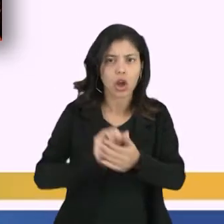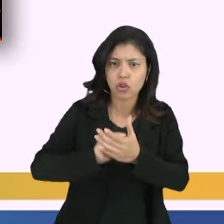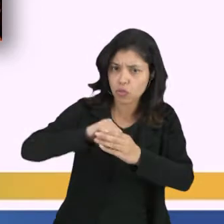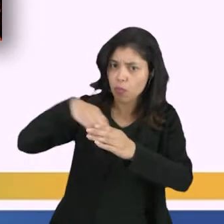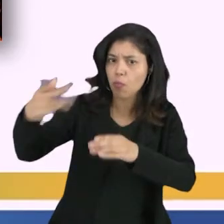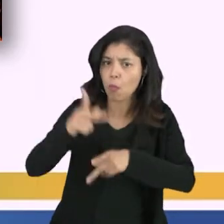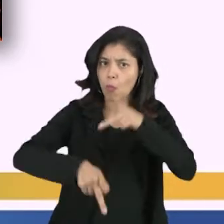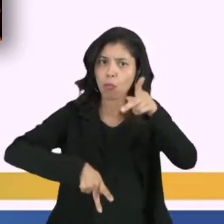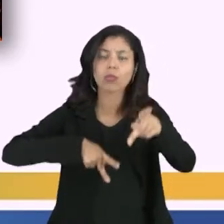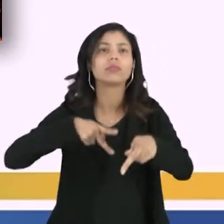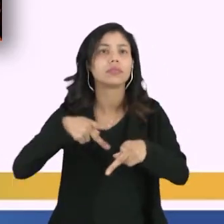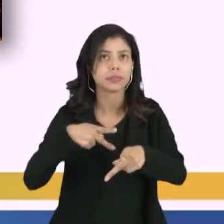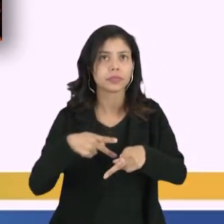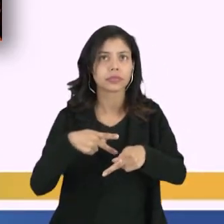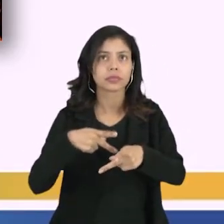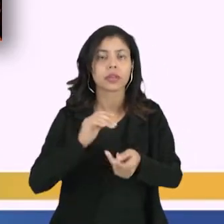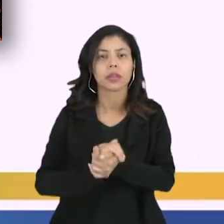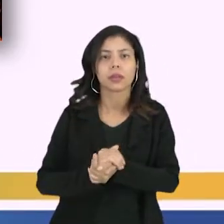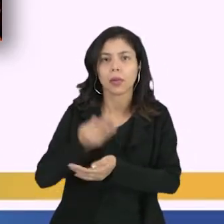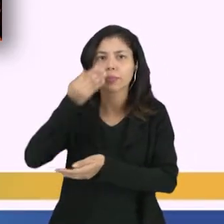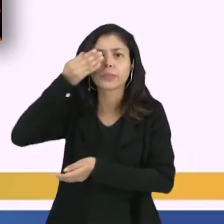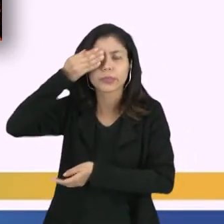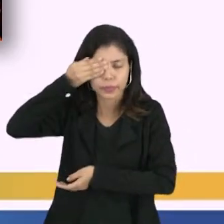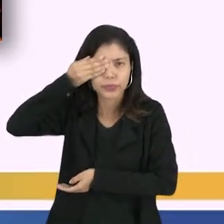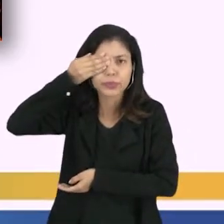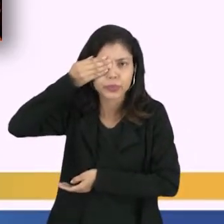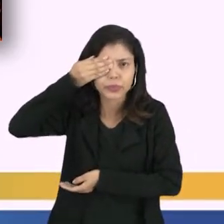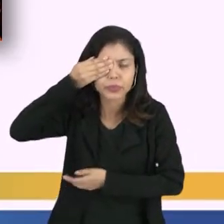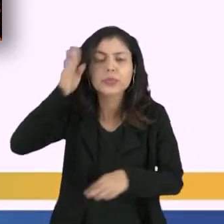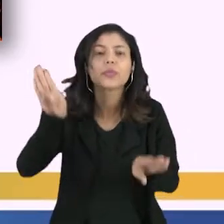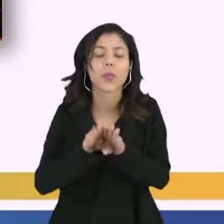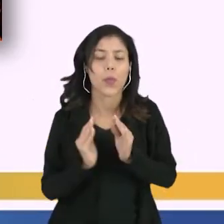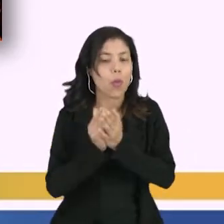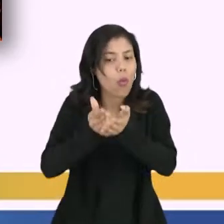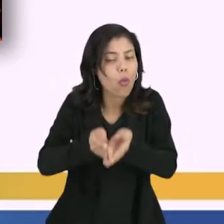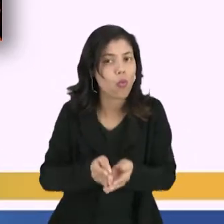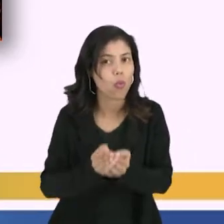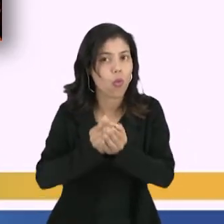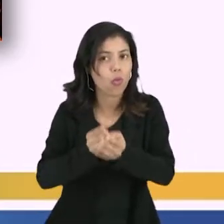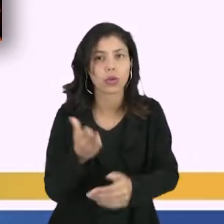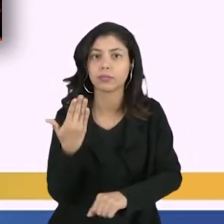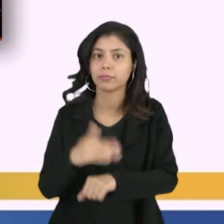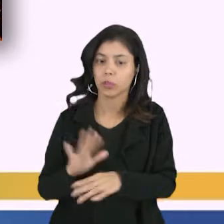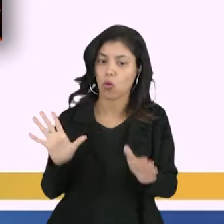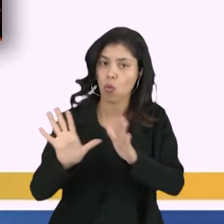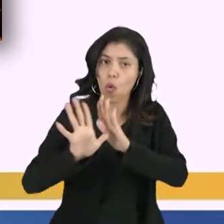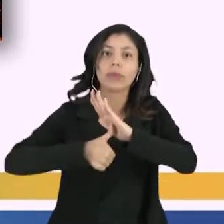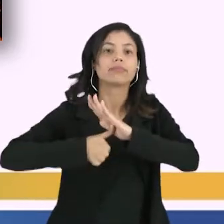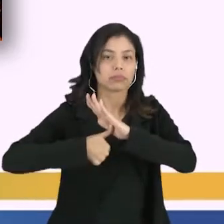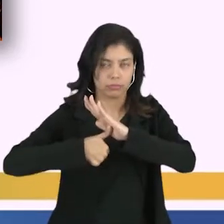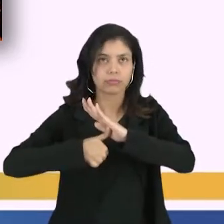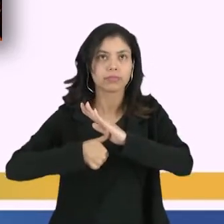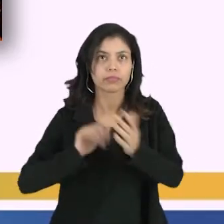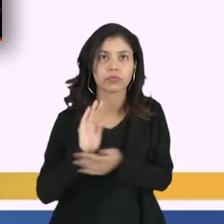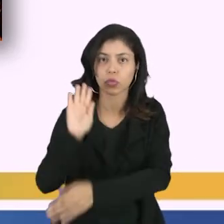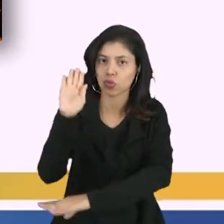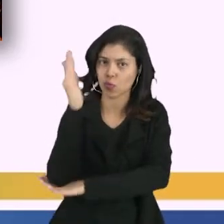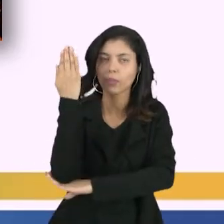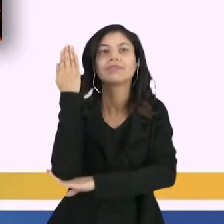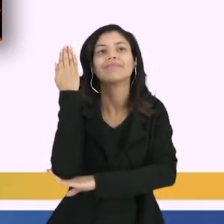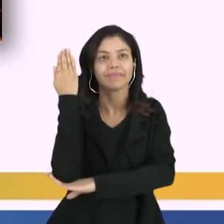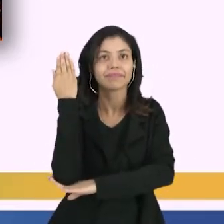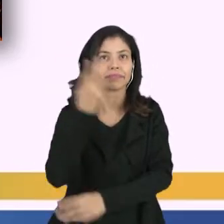estrangeiros, né, esses piratas estrangeiros, né, esses navios aí que praticavam contrabando do pau-brasil, também